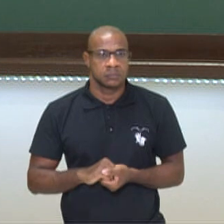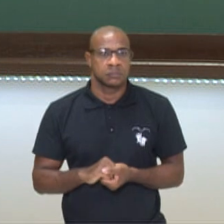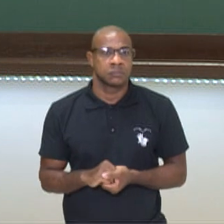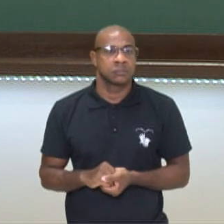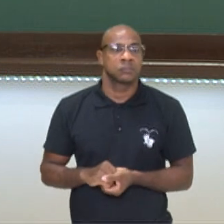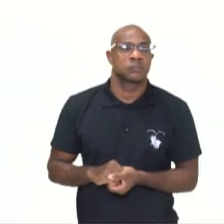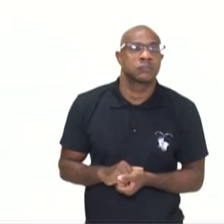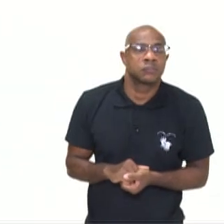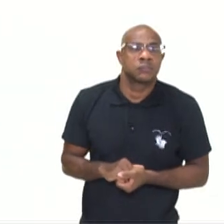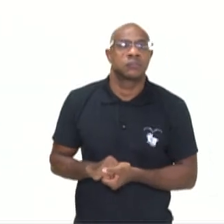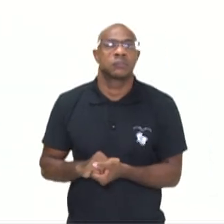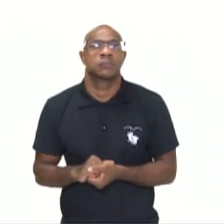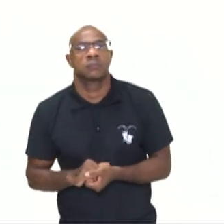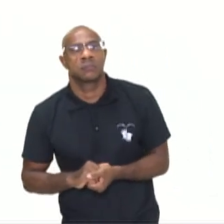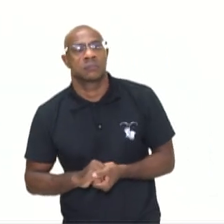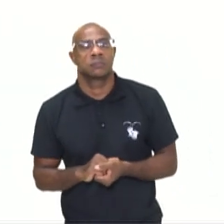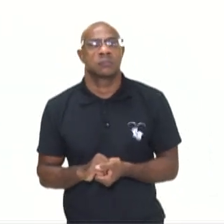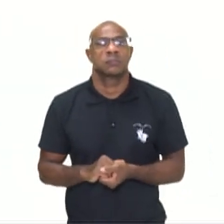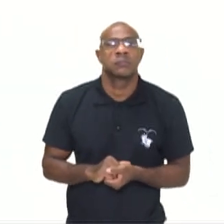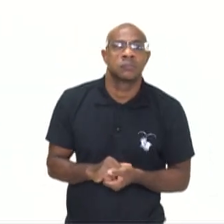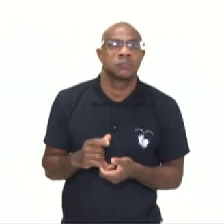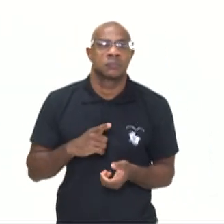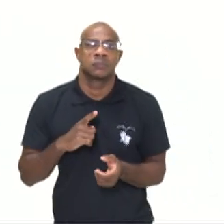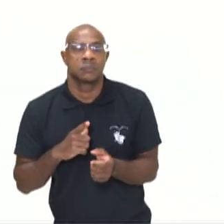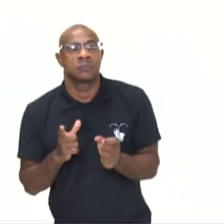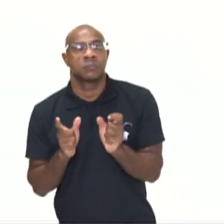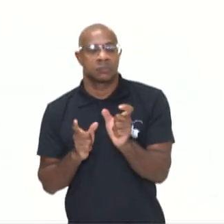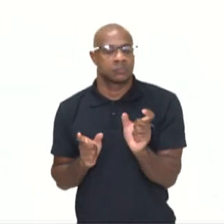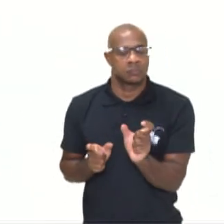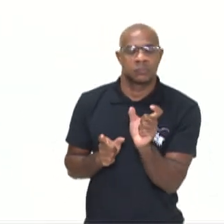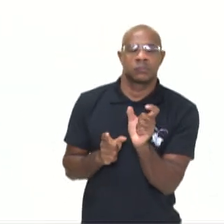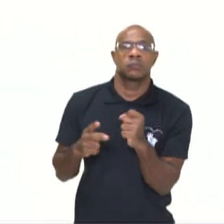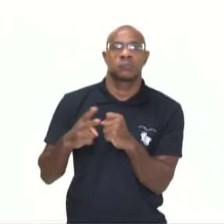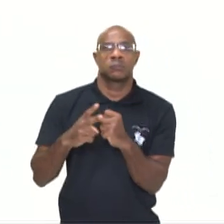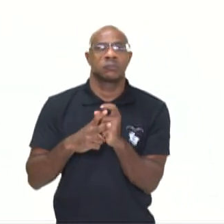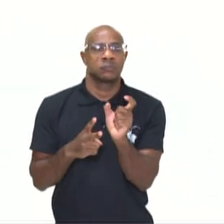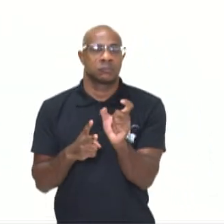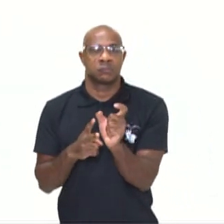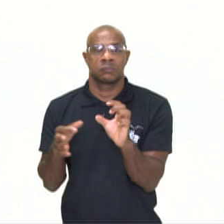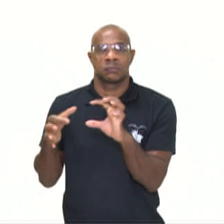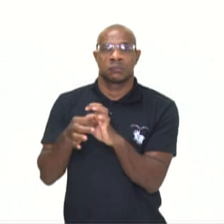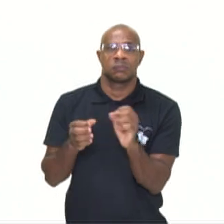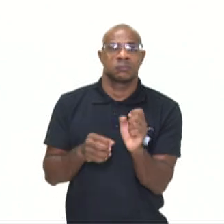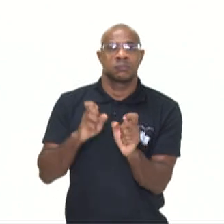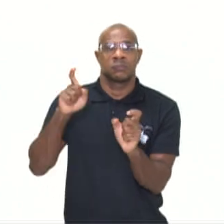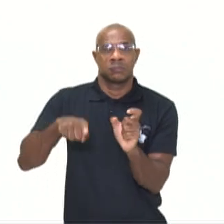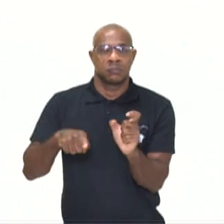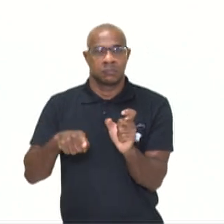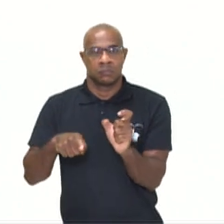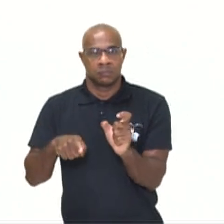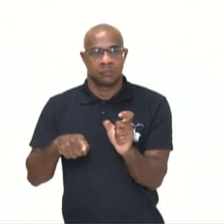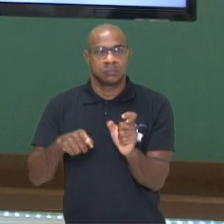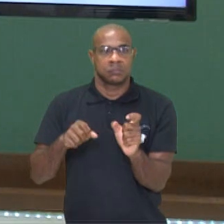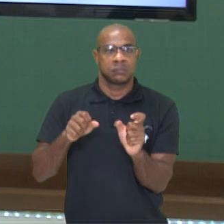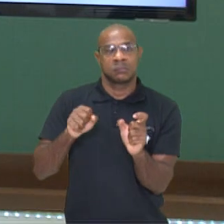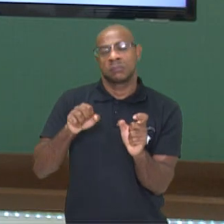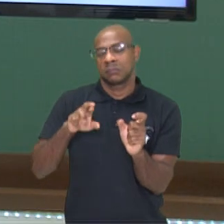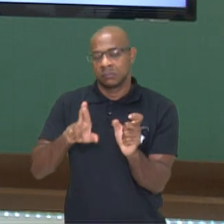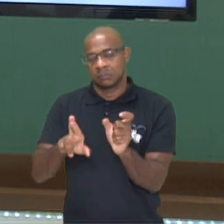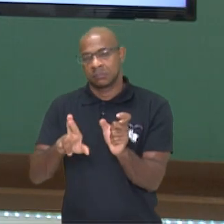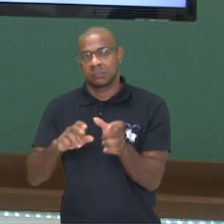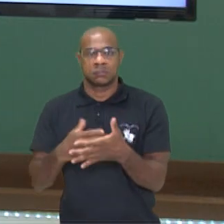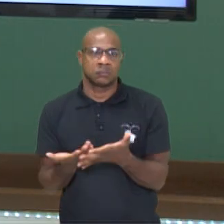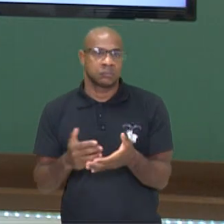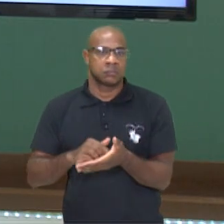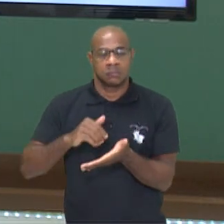Ocorre a omissão do verbo de ligação, é, ser. já mencionado anteriormente. Isso mesmo. Em